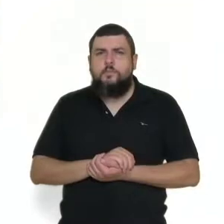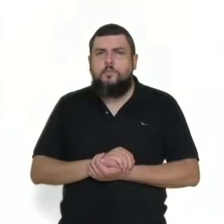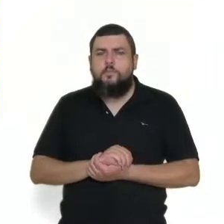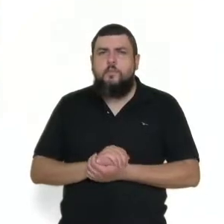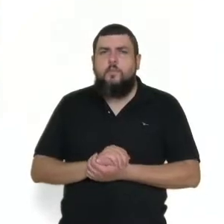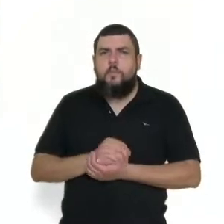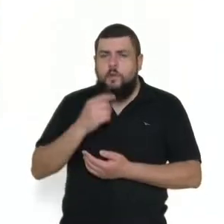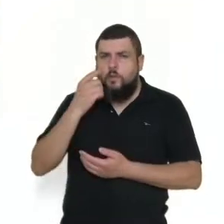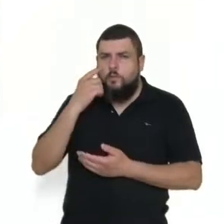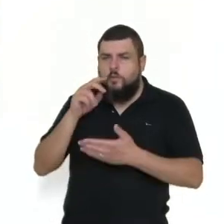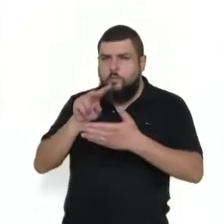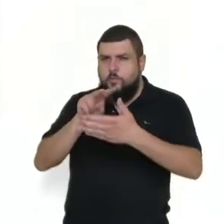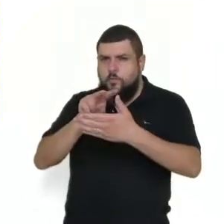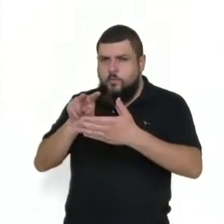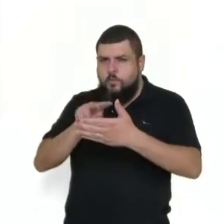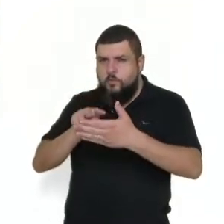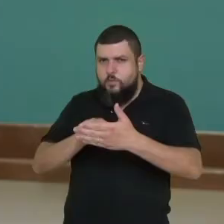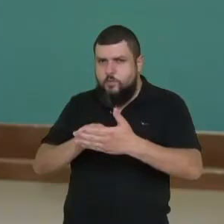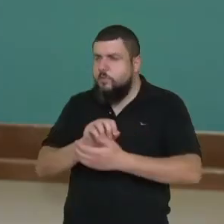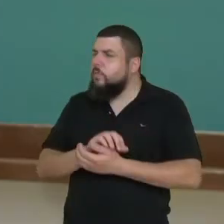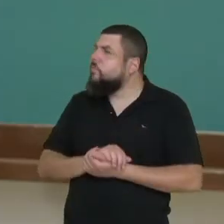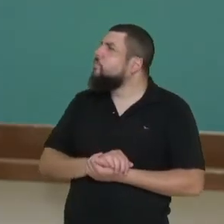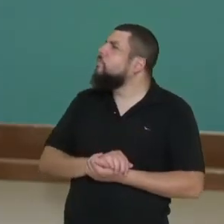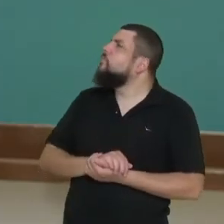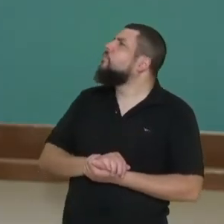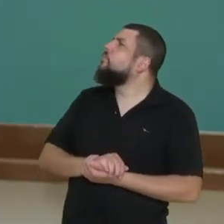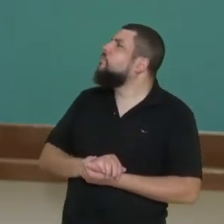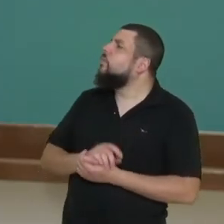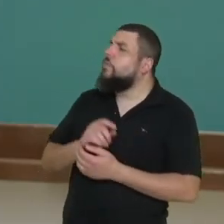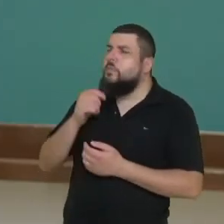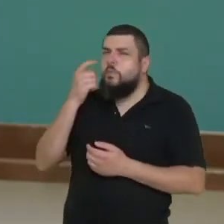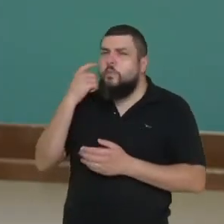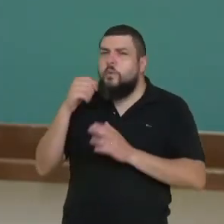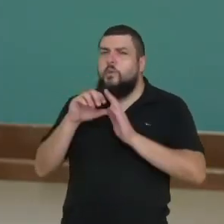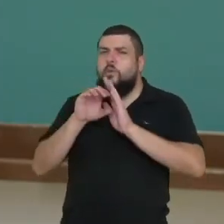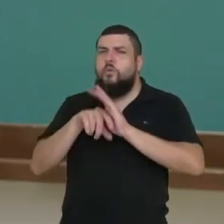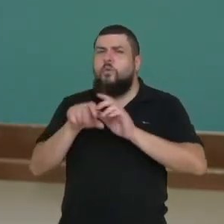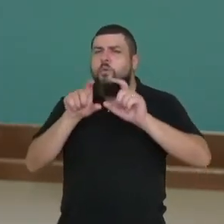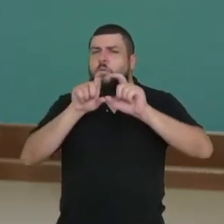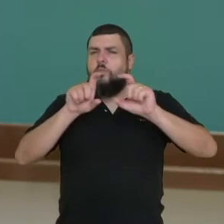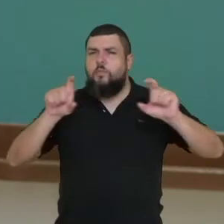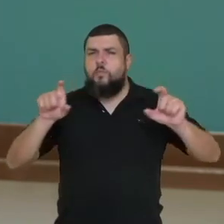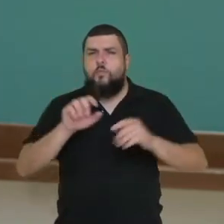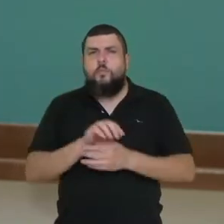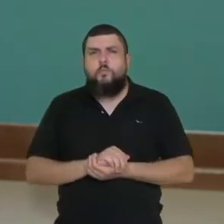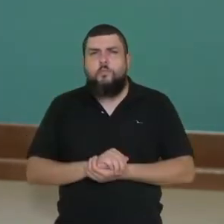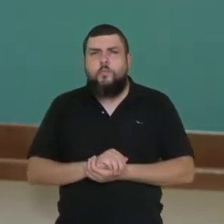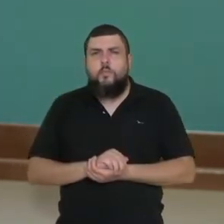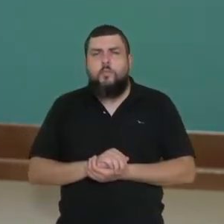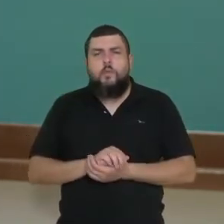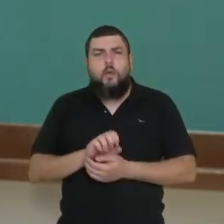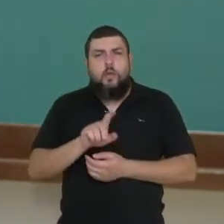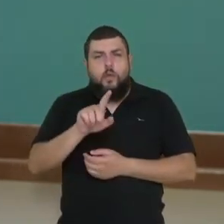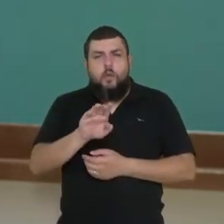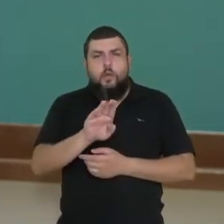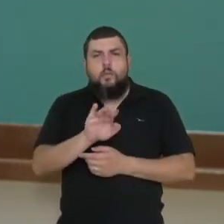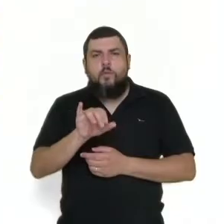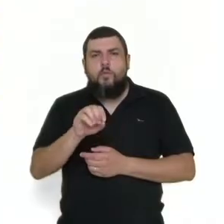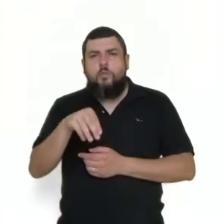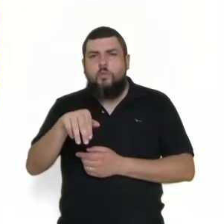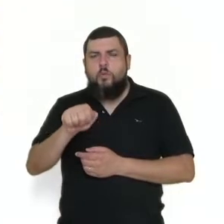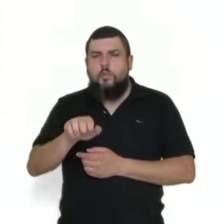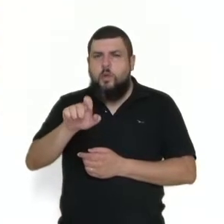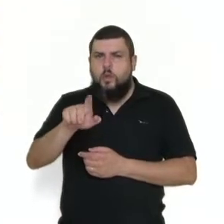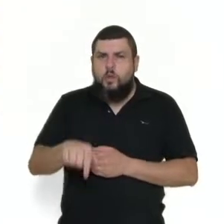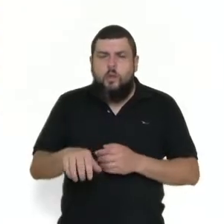apresentam um somatório de ecossistemas vizinhos e semelhantes. É uma coisa assim, razoavelmente padronizada, né? Essa